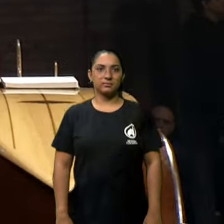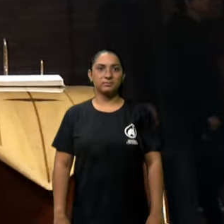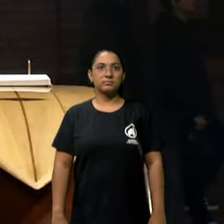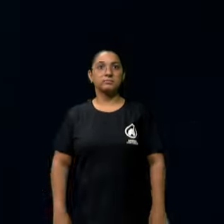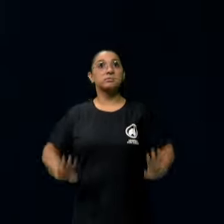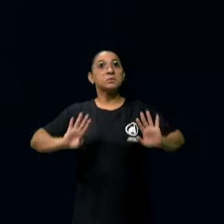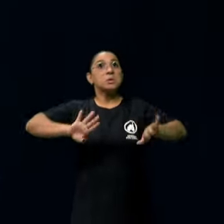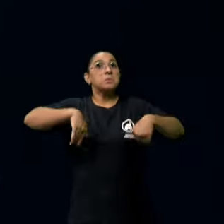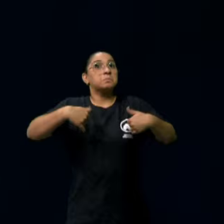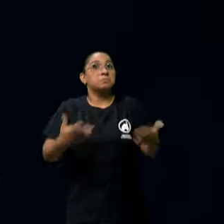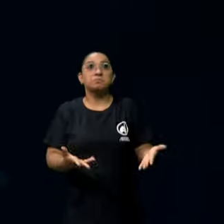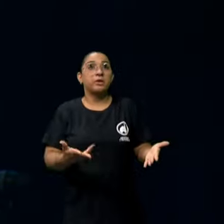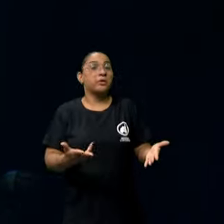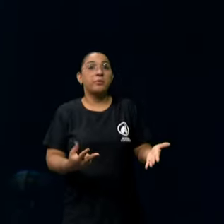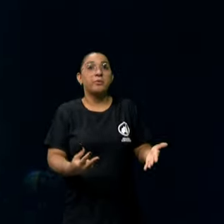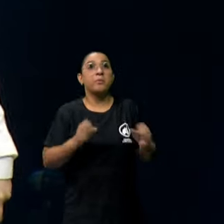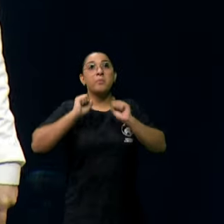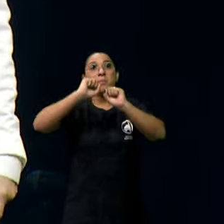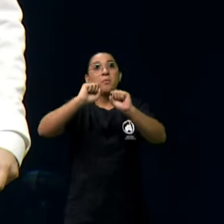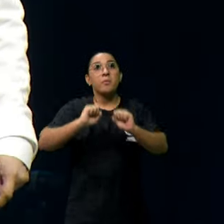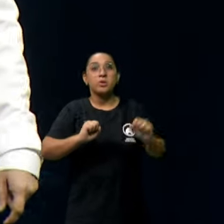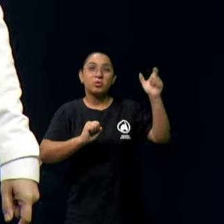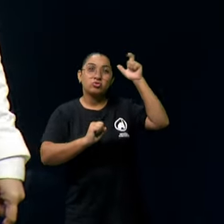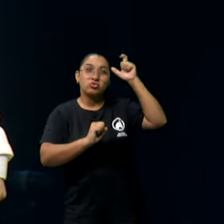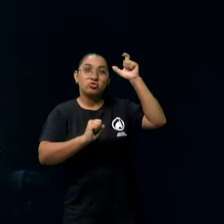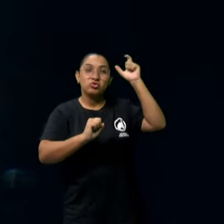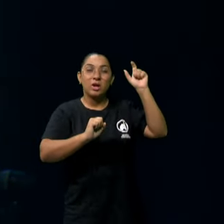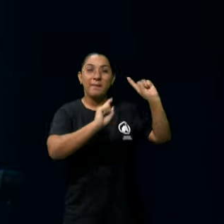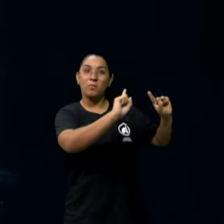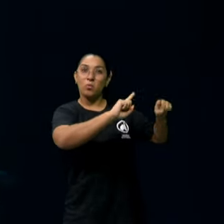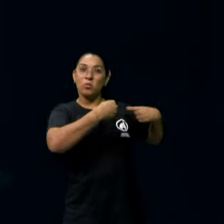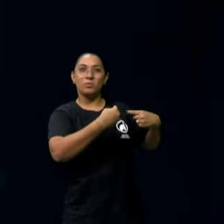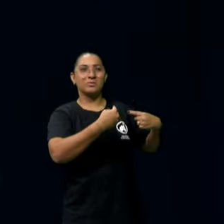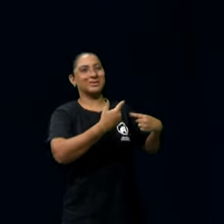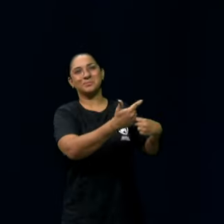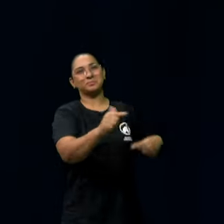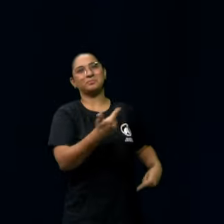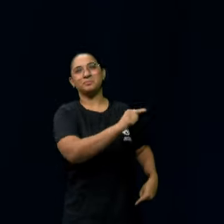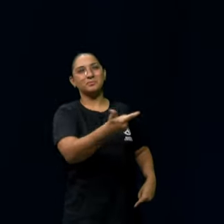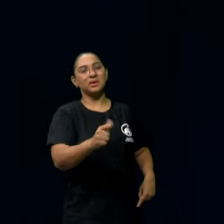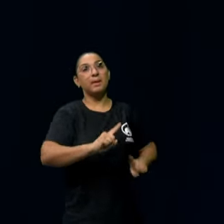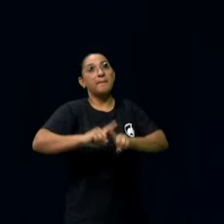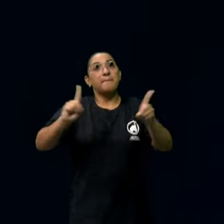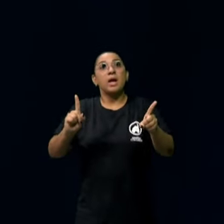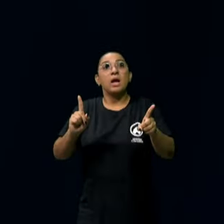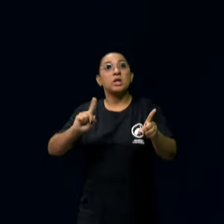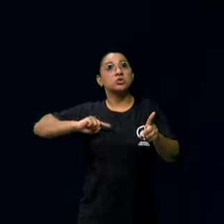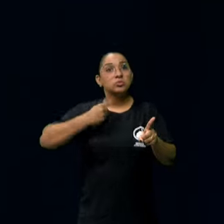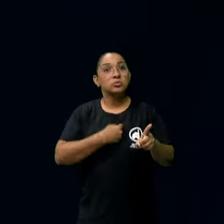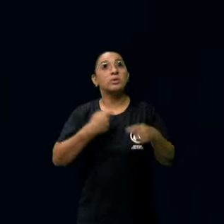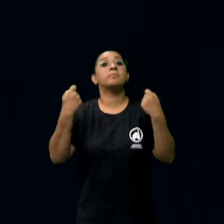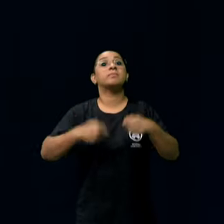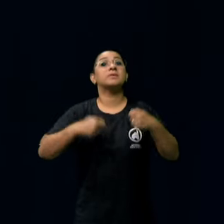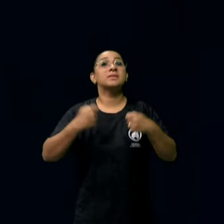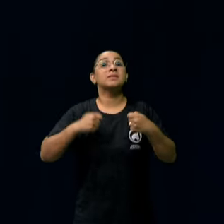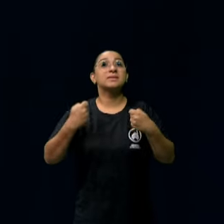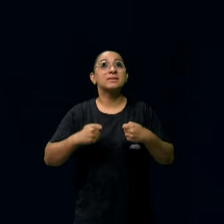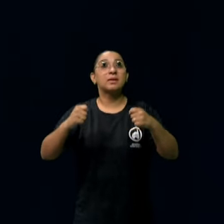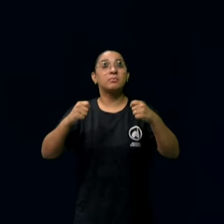então não tem esse poder nós não vamos posicionarmos Mas precisamos posicionar bem pode falar